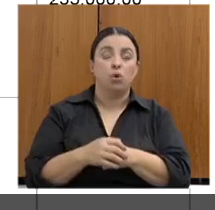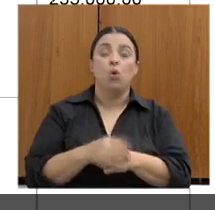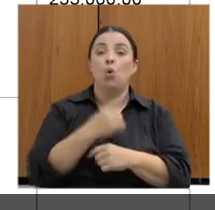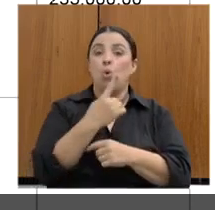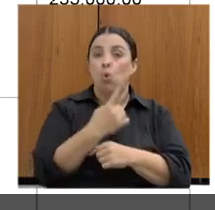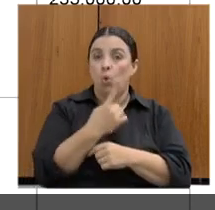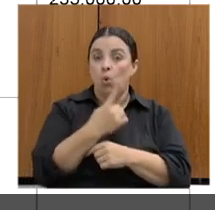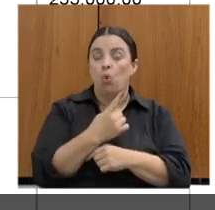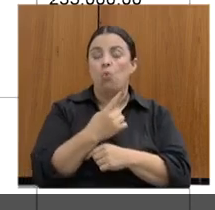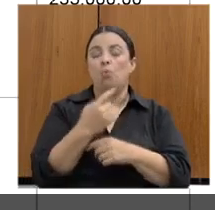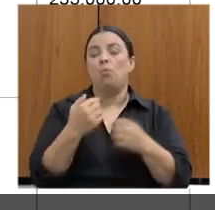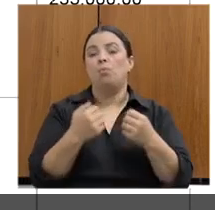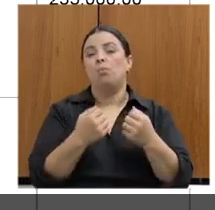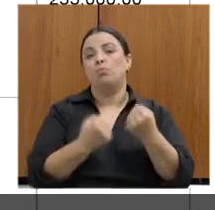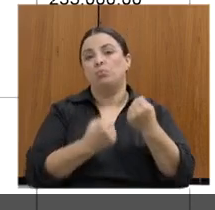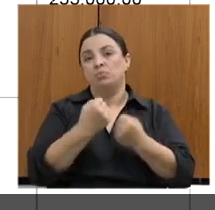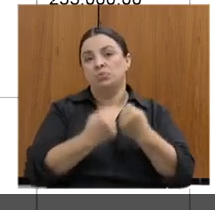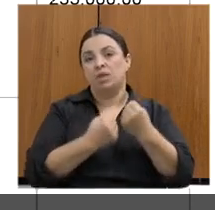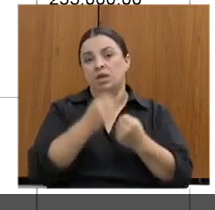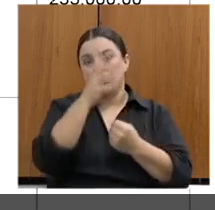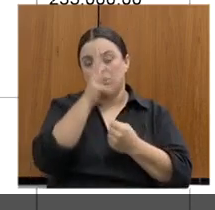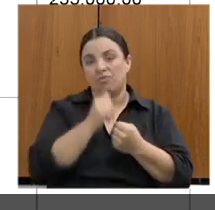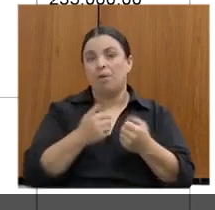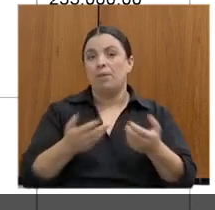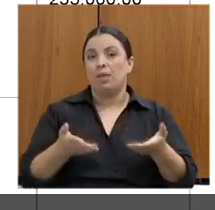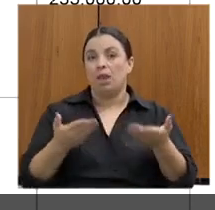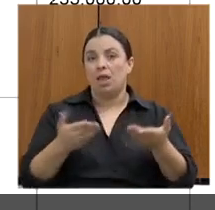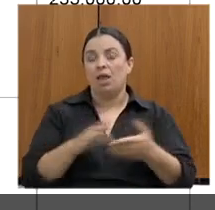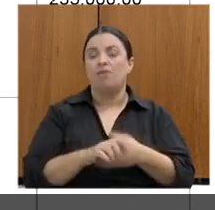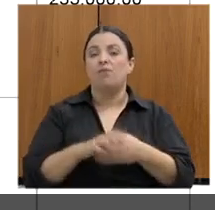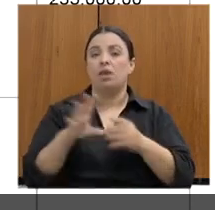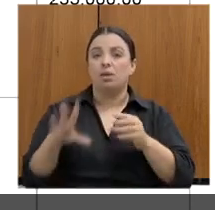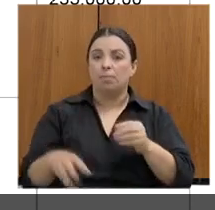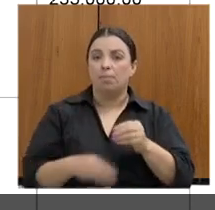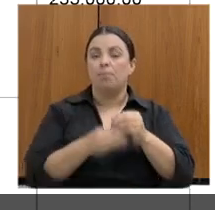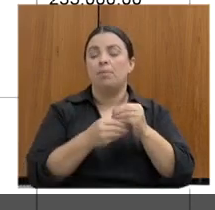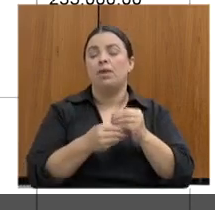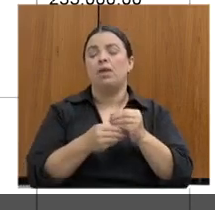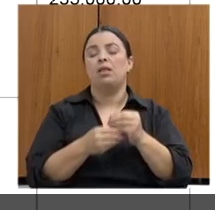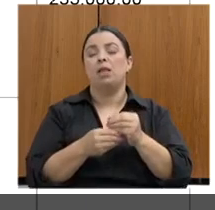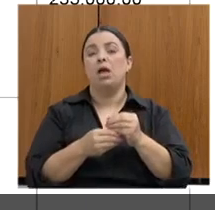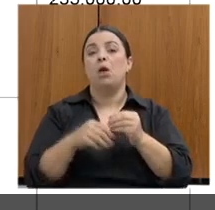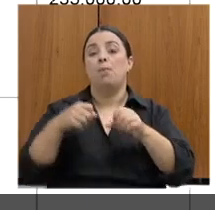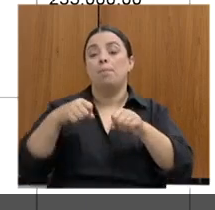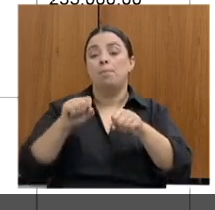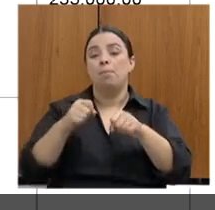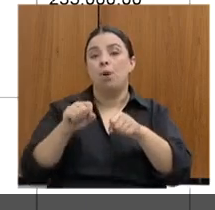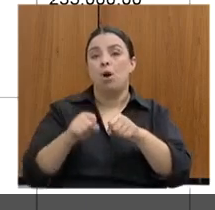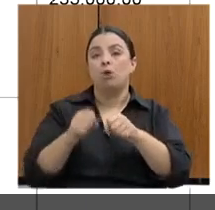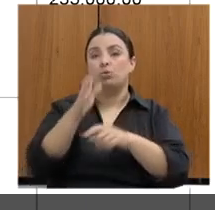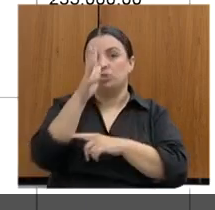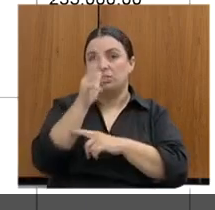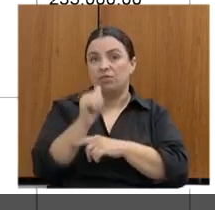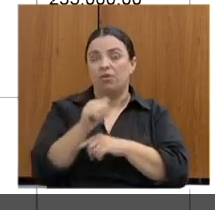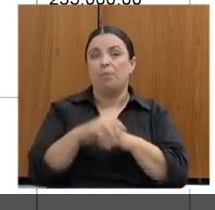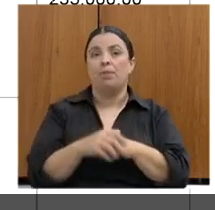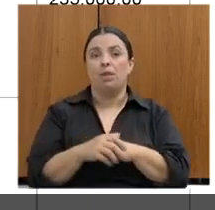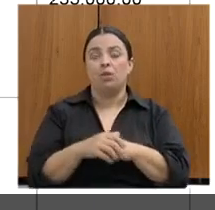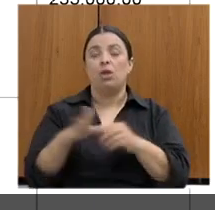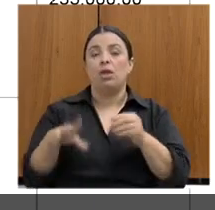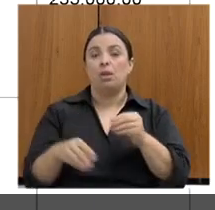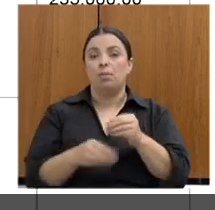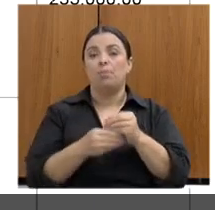salvamento leve a emendas parlamentares federais moto-resgate emendas parlamentares federais